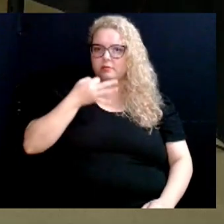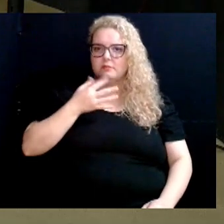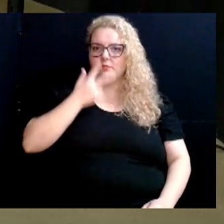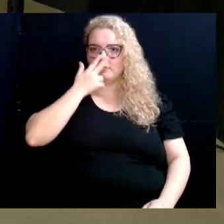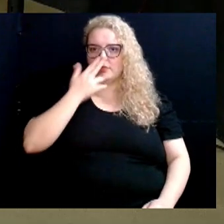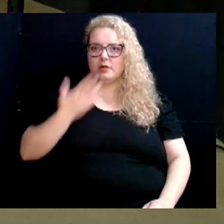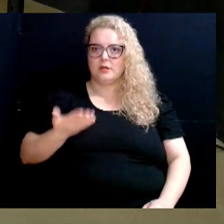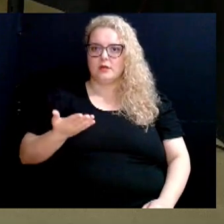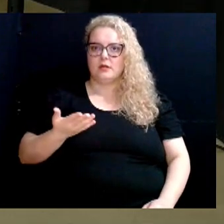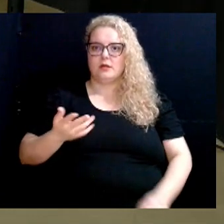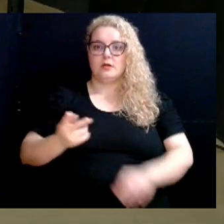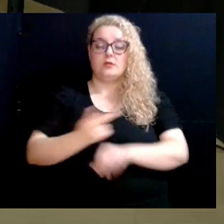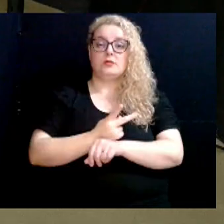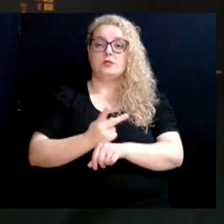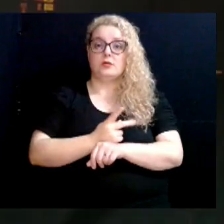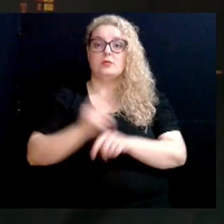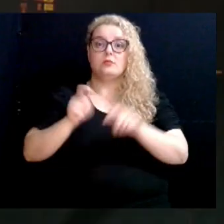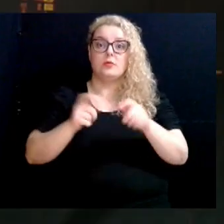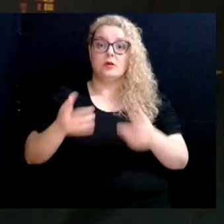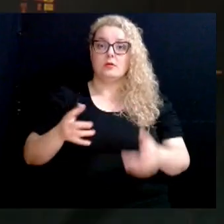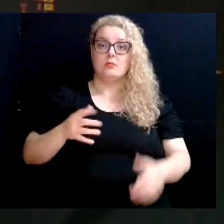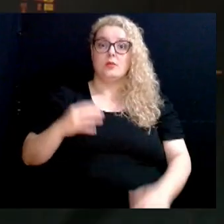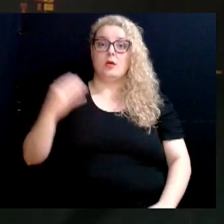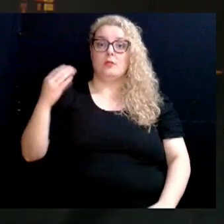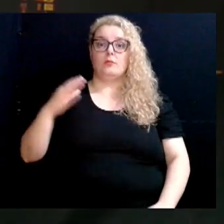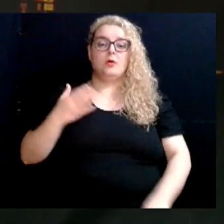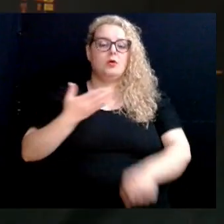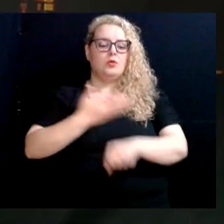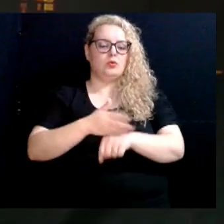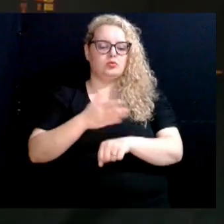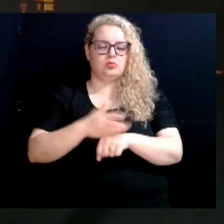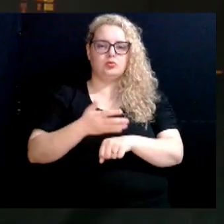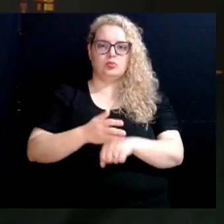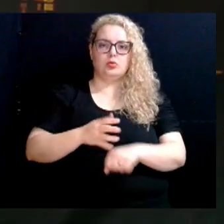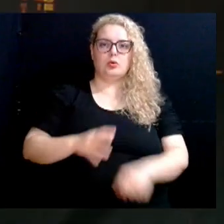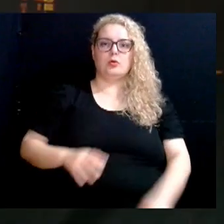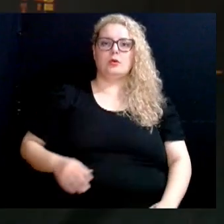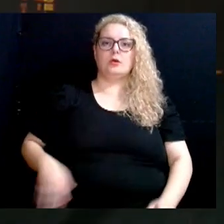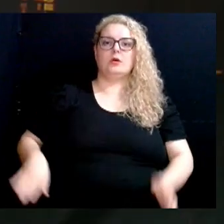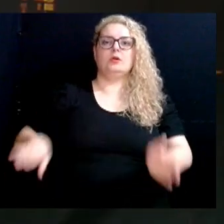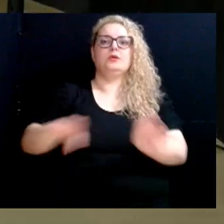essa busca. As pessoas postam o treino e falam, eu vim na força do ódio.